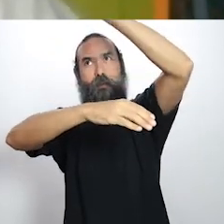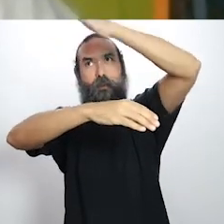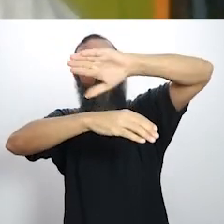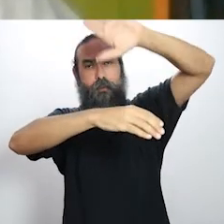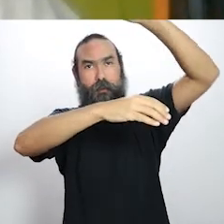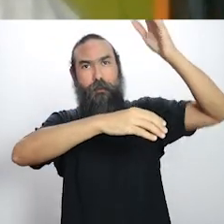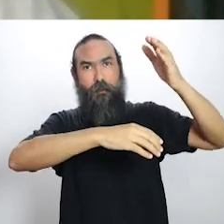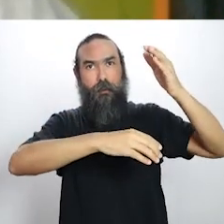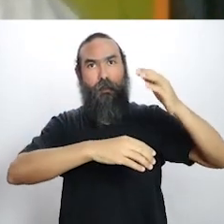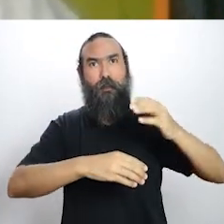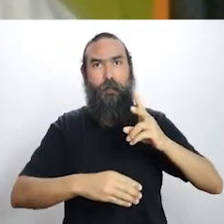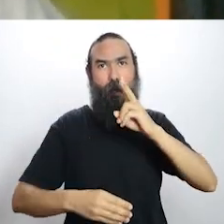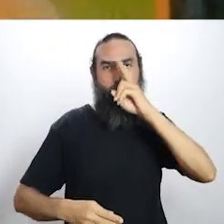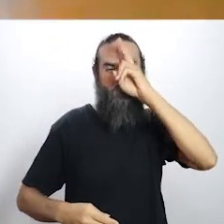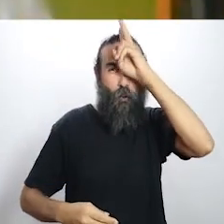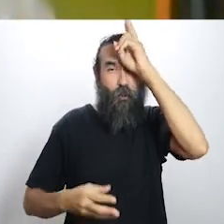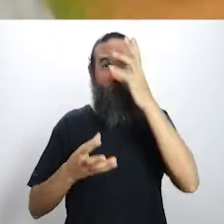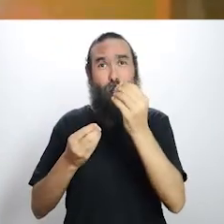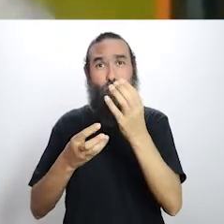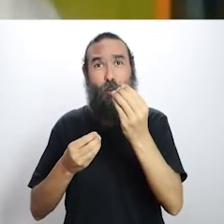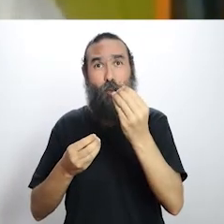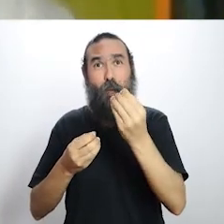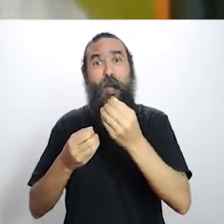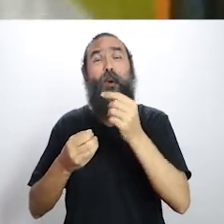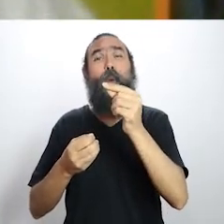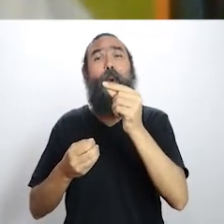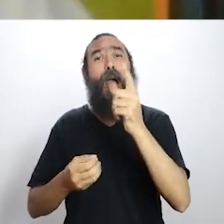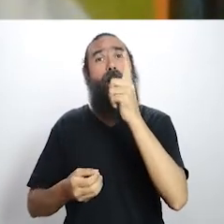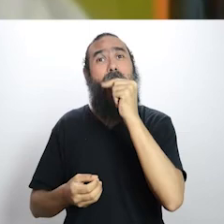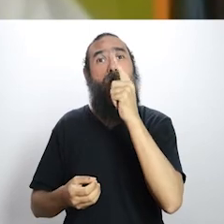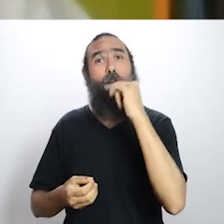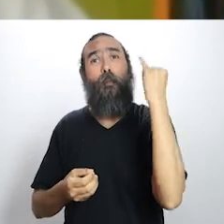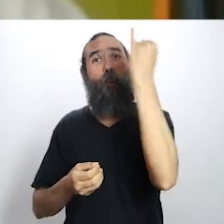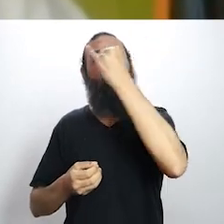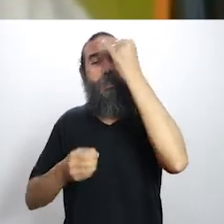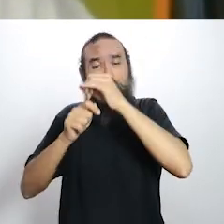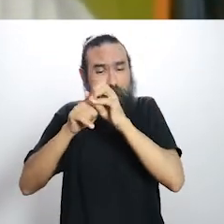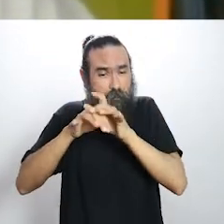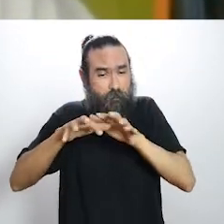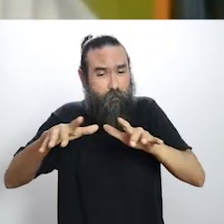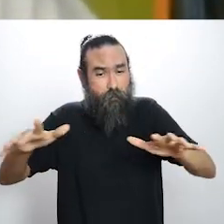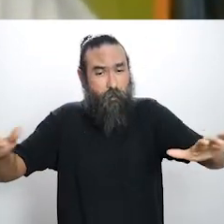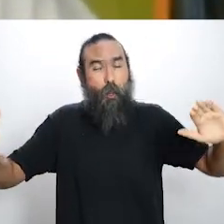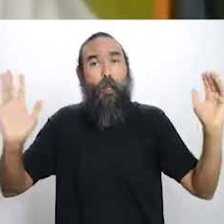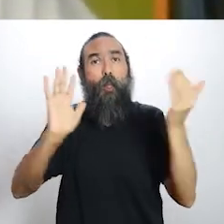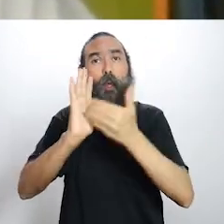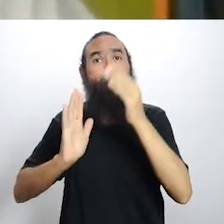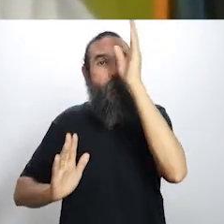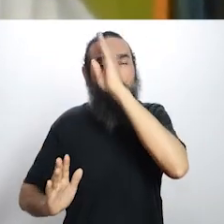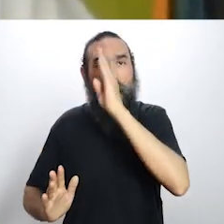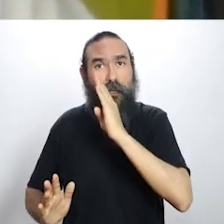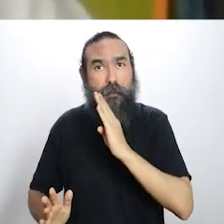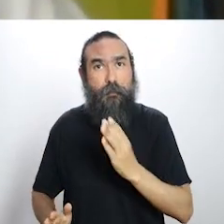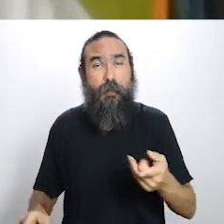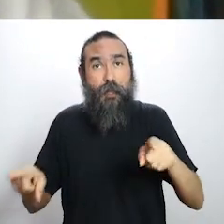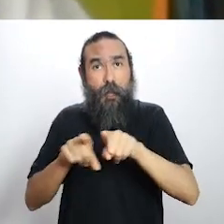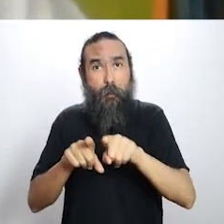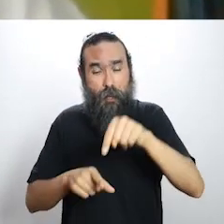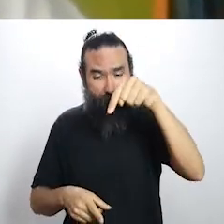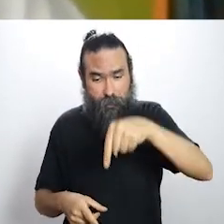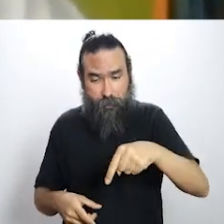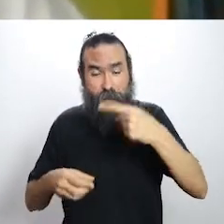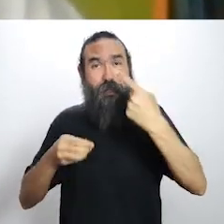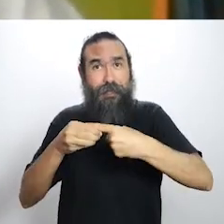muito grande isso, que ecoa essas águas aí, vão descendo para o Brasil todo. E também aqui São Jorge, que foi